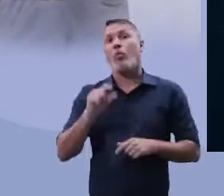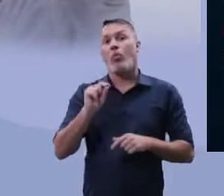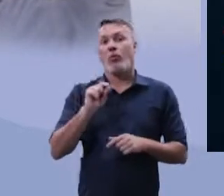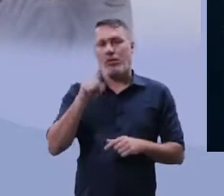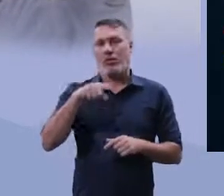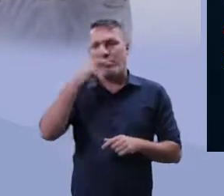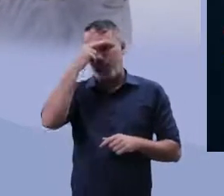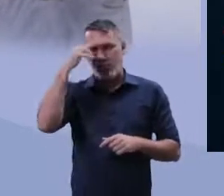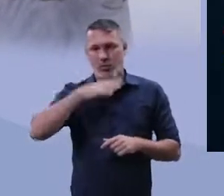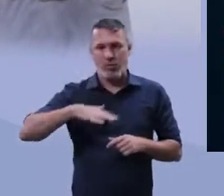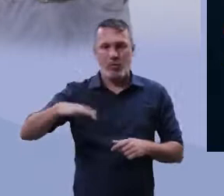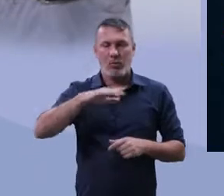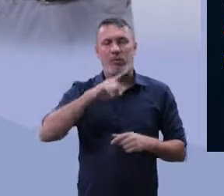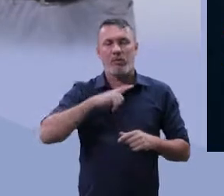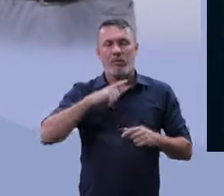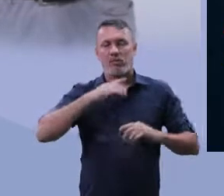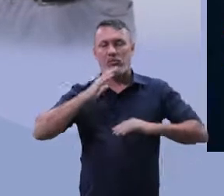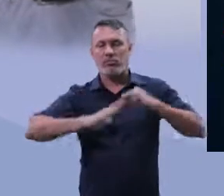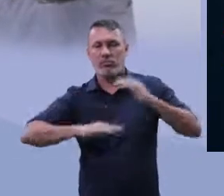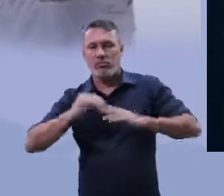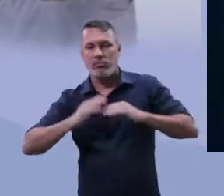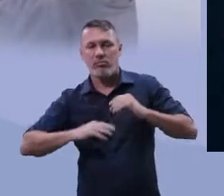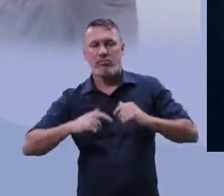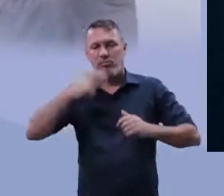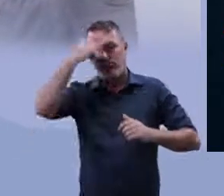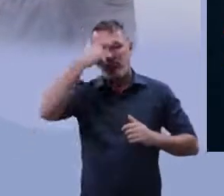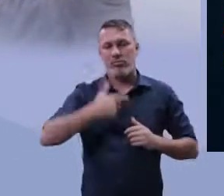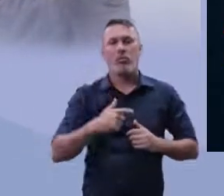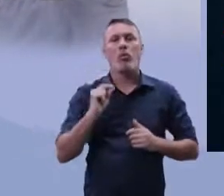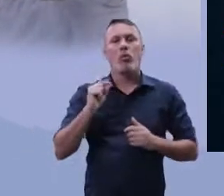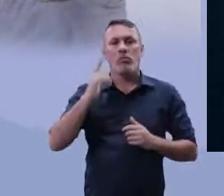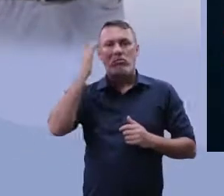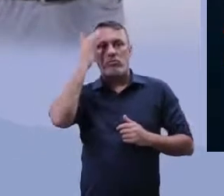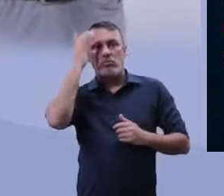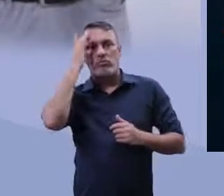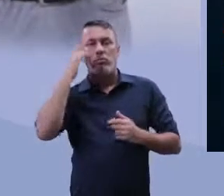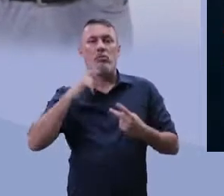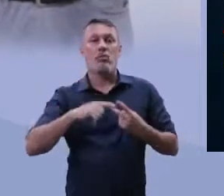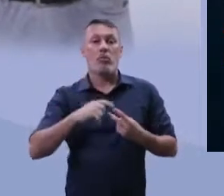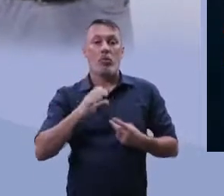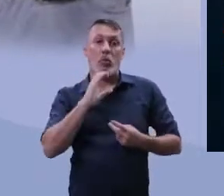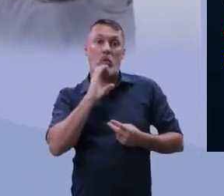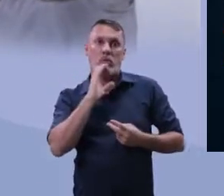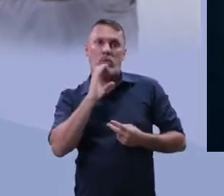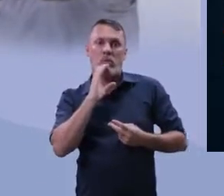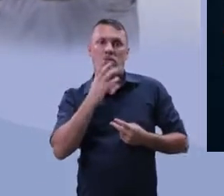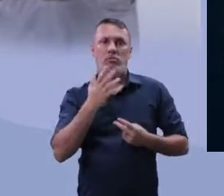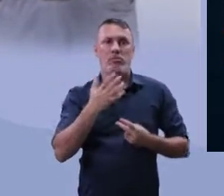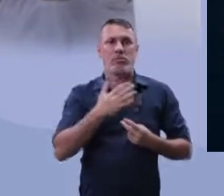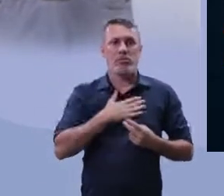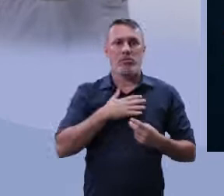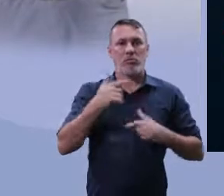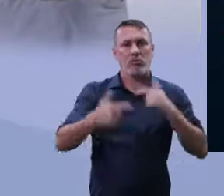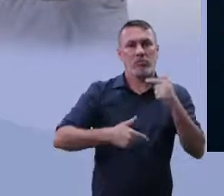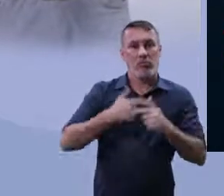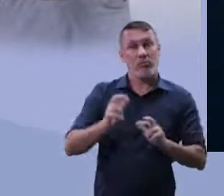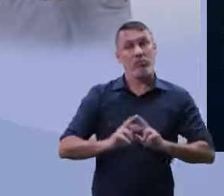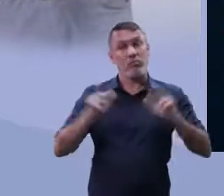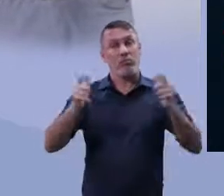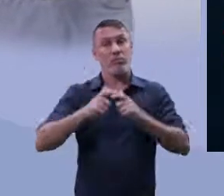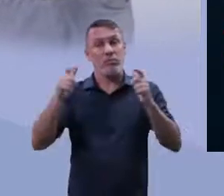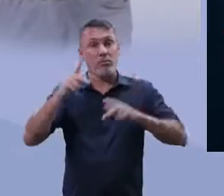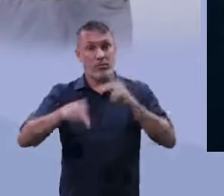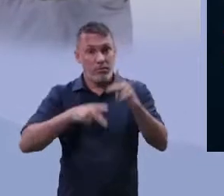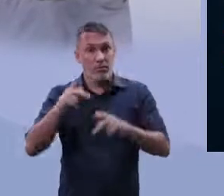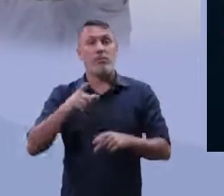aquela galera que vai estar vendendo a sua mão de obra intelectual, o seu conhecimento. Né?